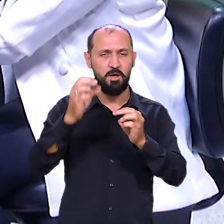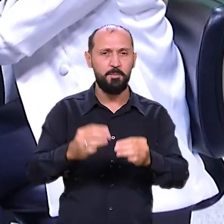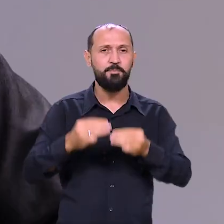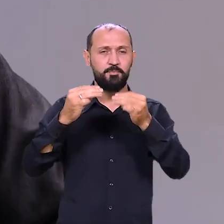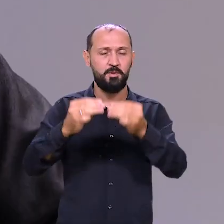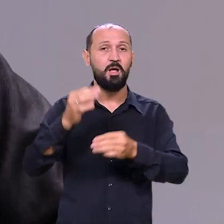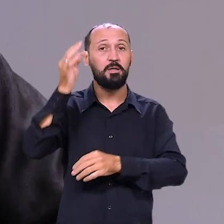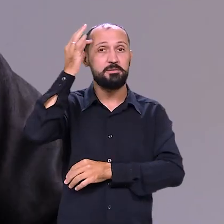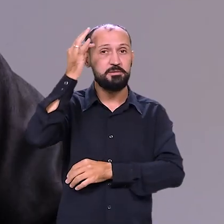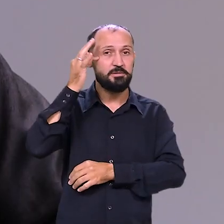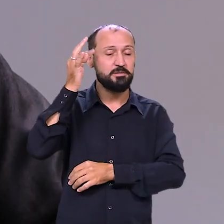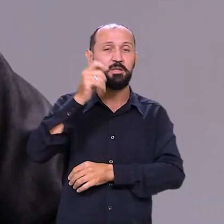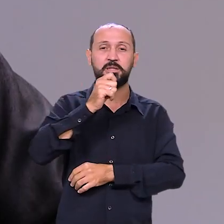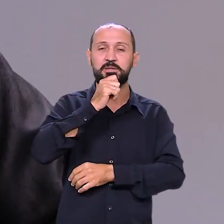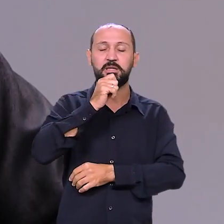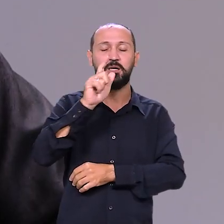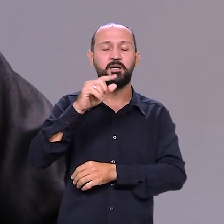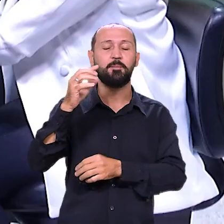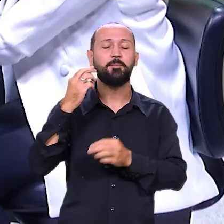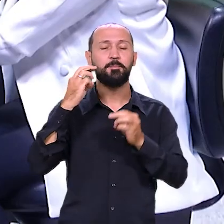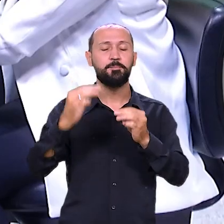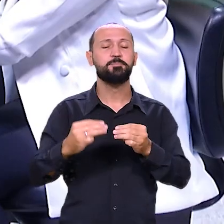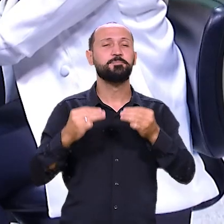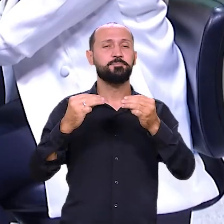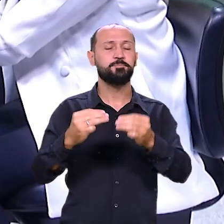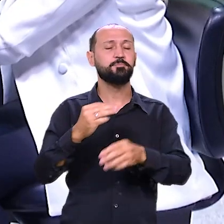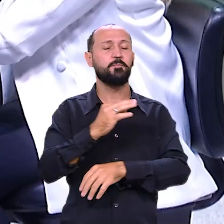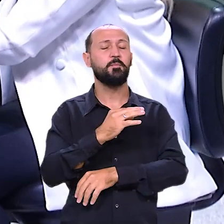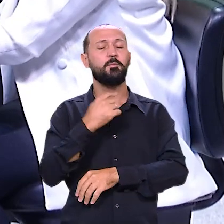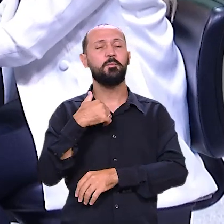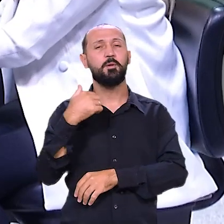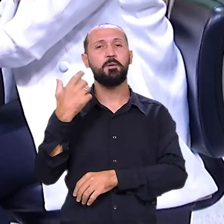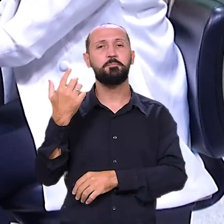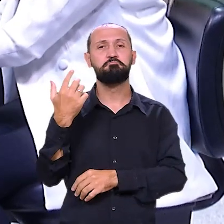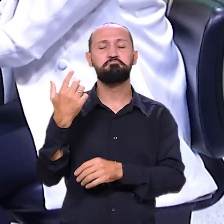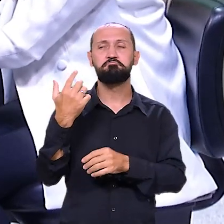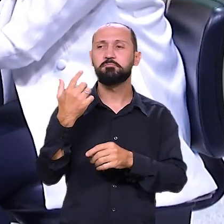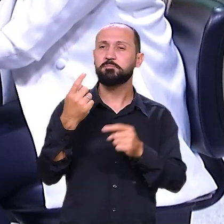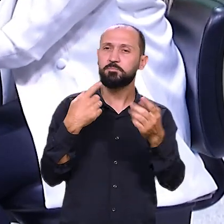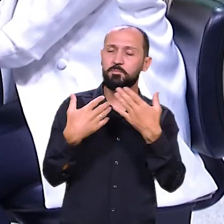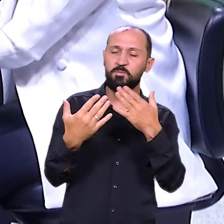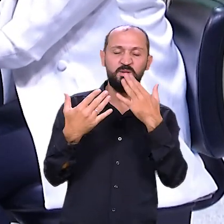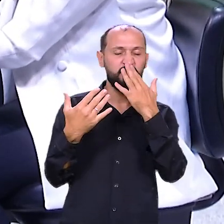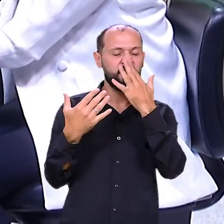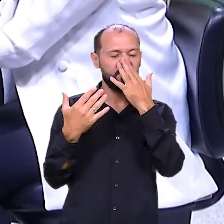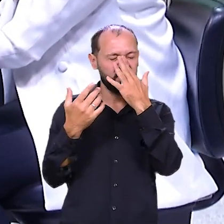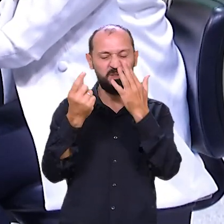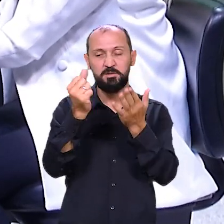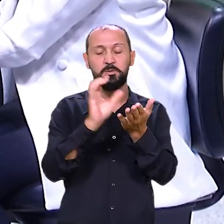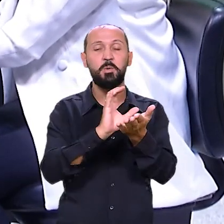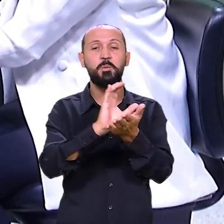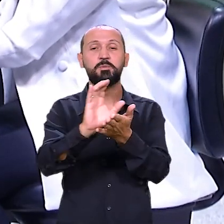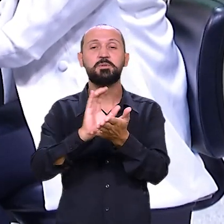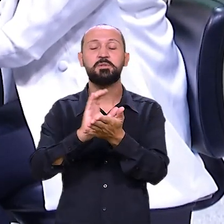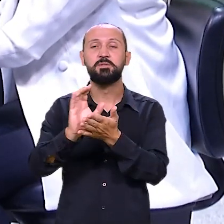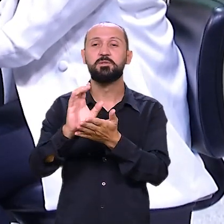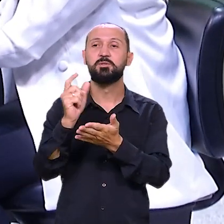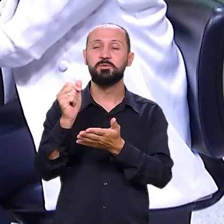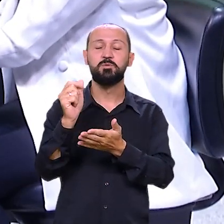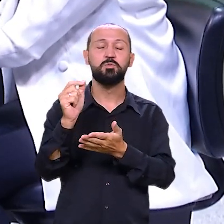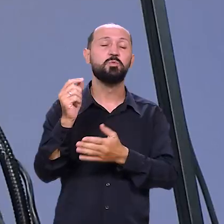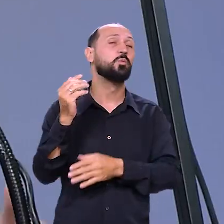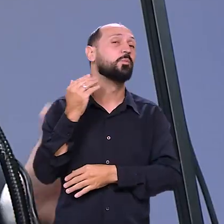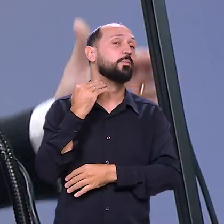ministra Tereza ainda era ministra, né, discutindo o quê? Uma linha de crédito de financiamento do